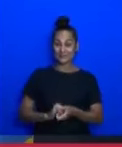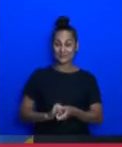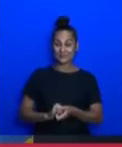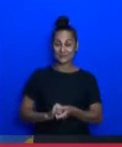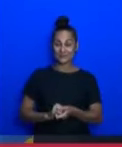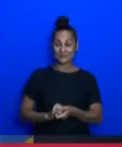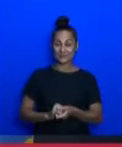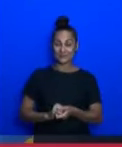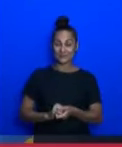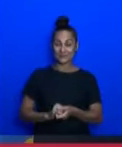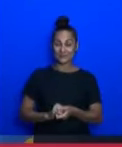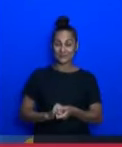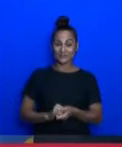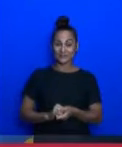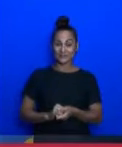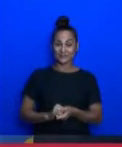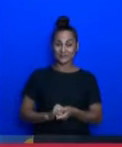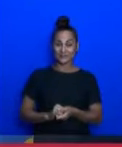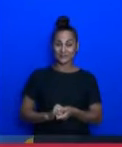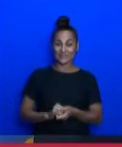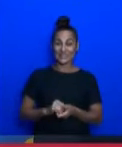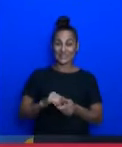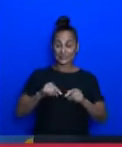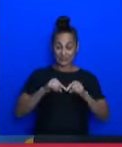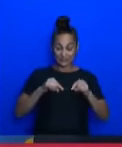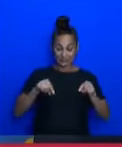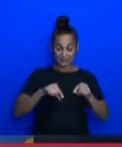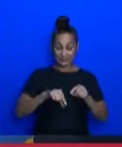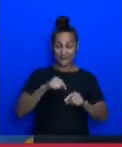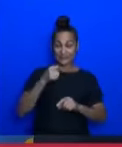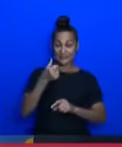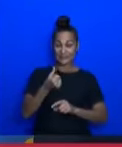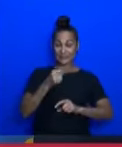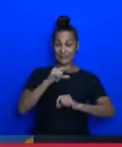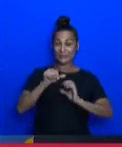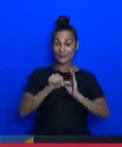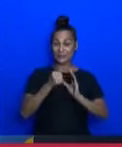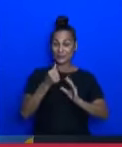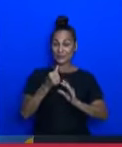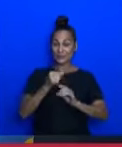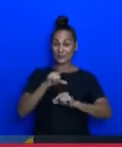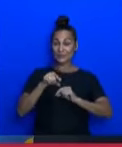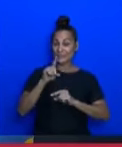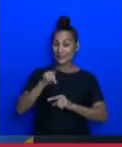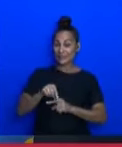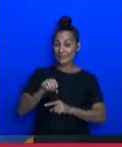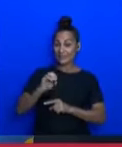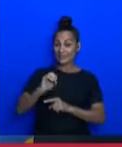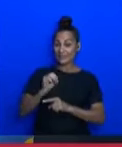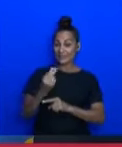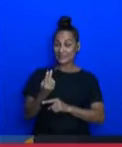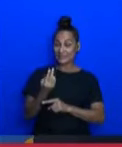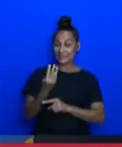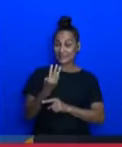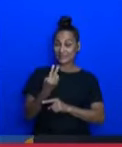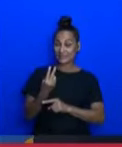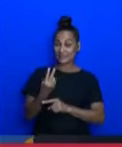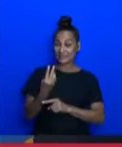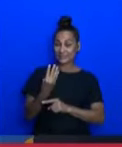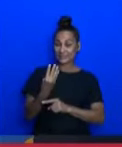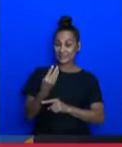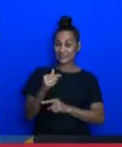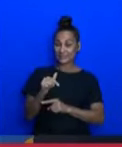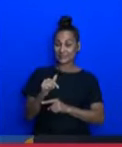número 38. As 6 dezenas sorteadas no primeiro sorteio foram 02,